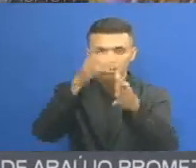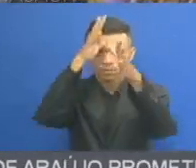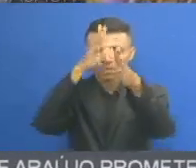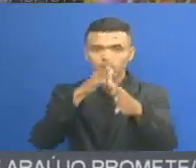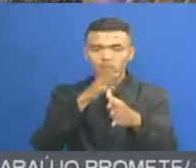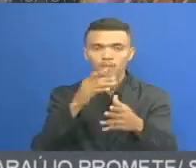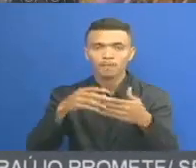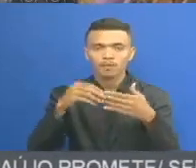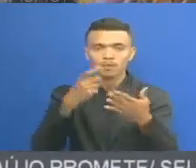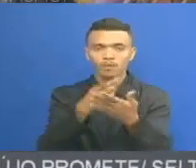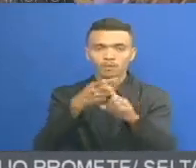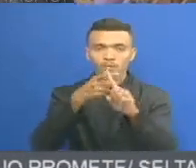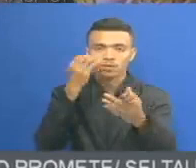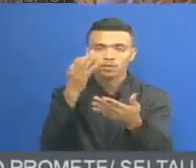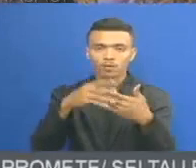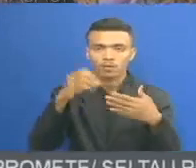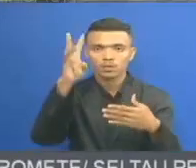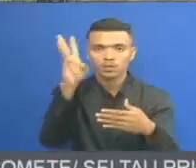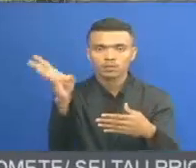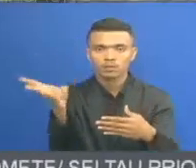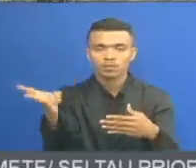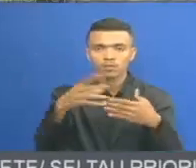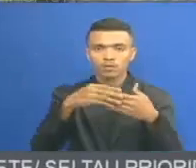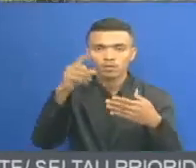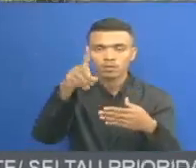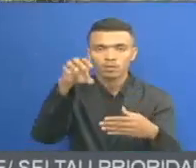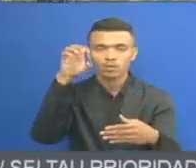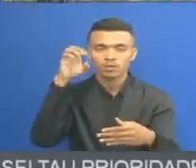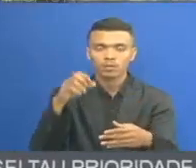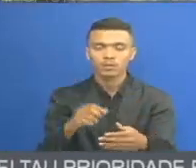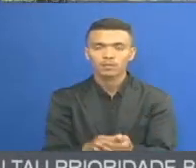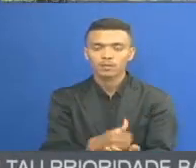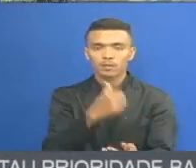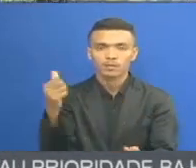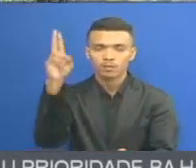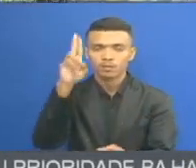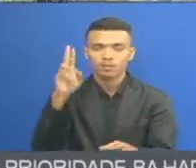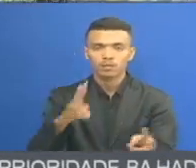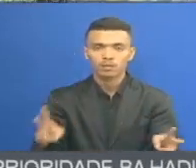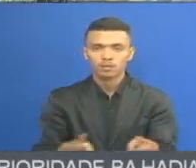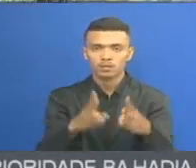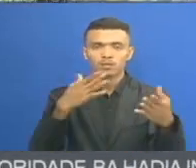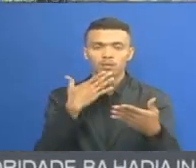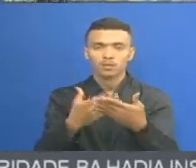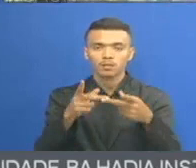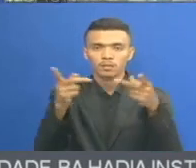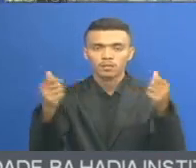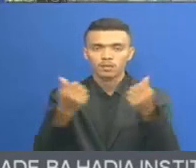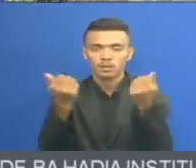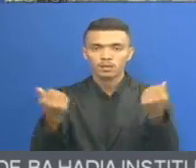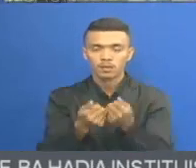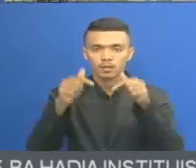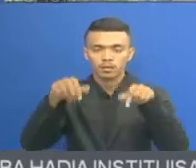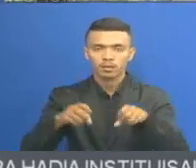husi dólar ne nulo to dólar atu sida. É mo balu gozo na estrada dia, mas via falou que na fate no estrada atu. É mo